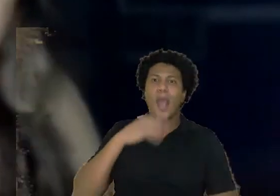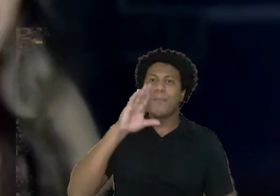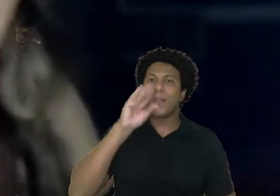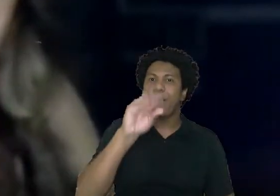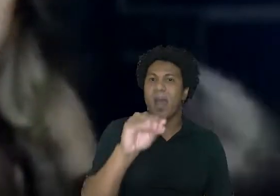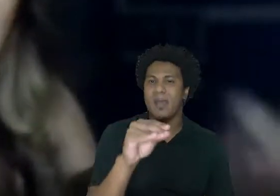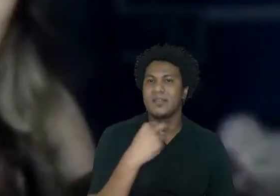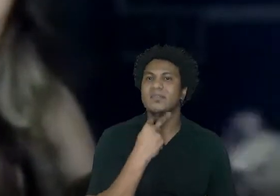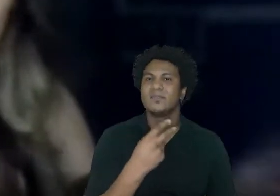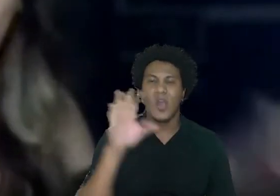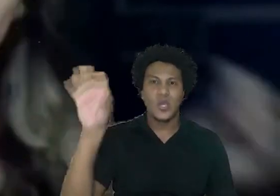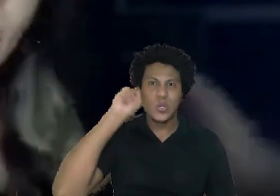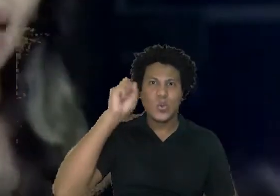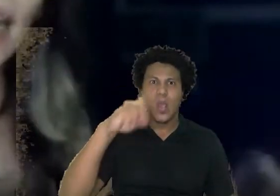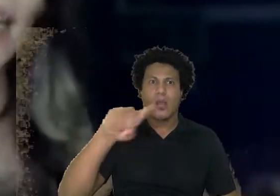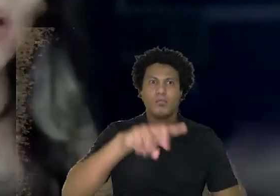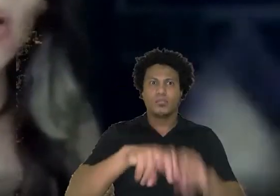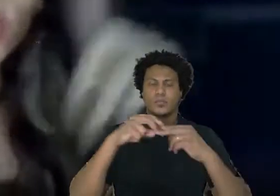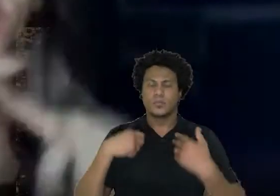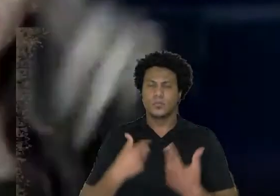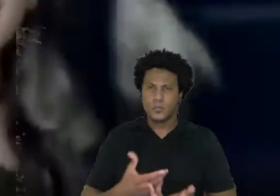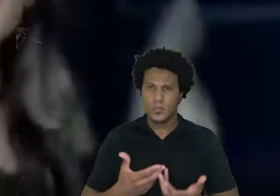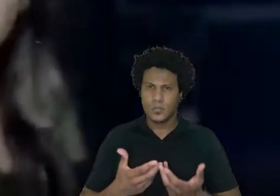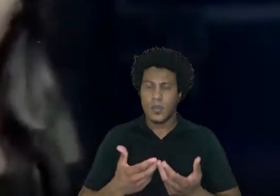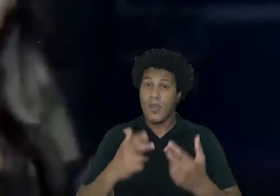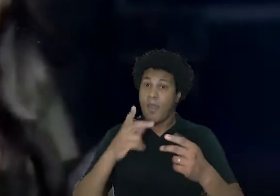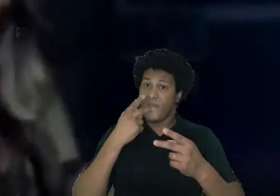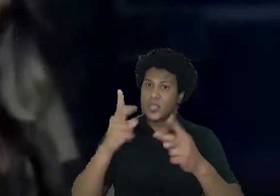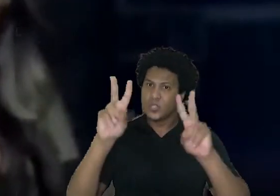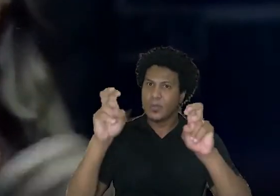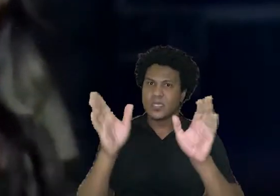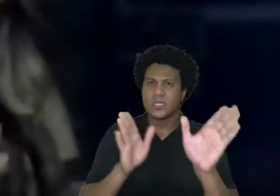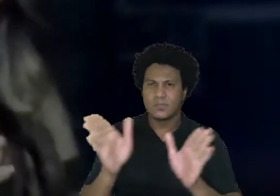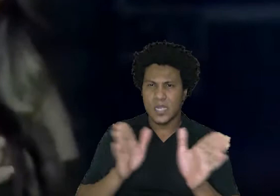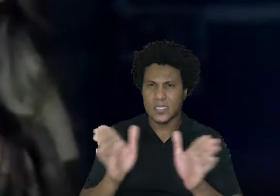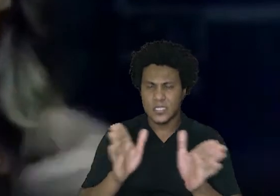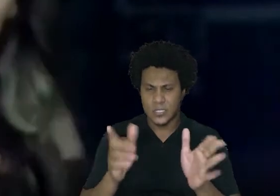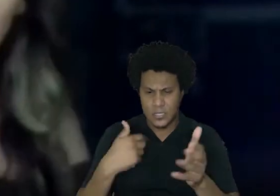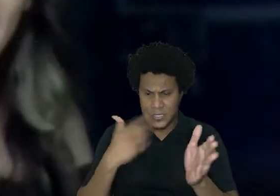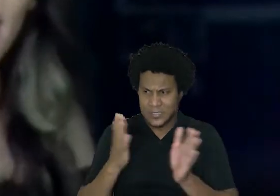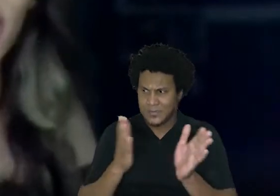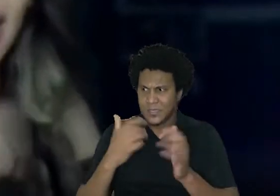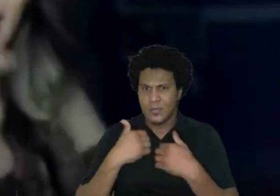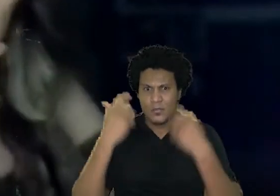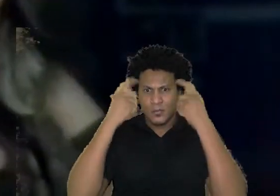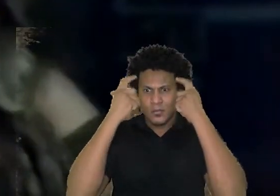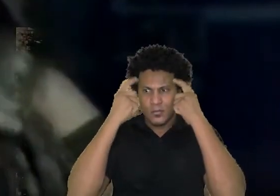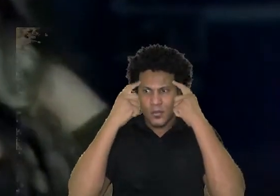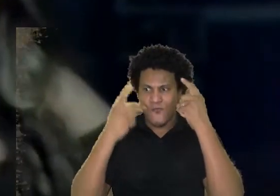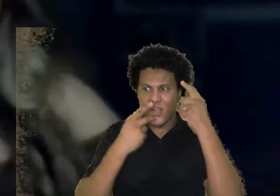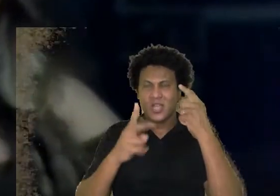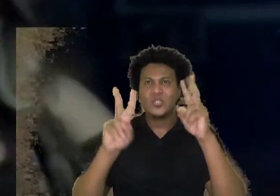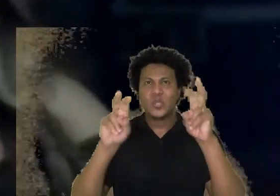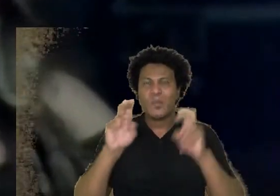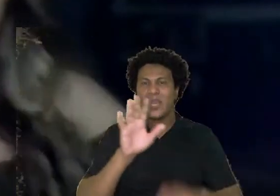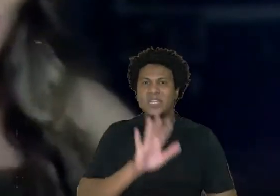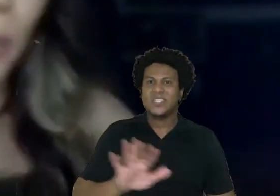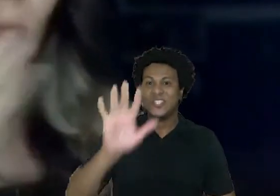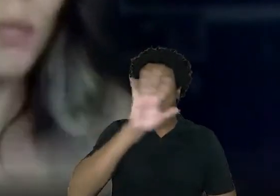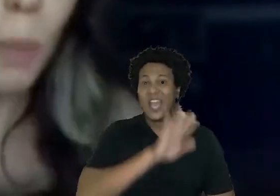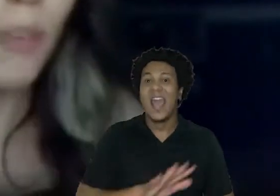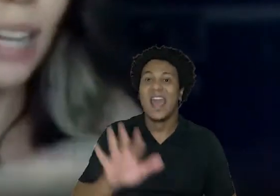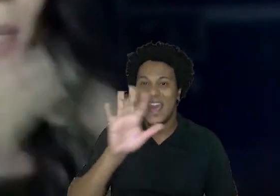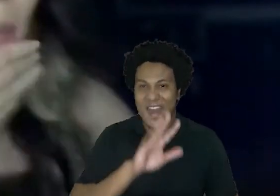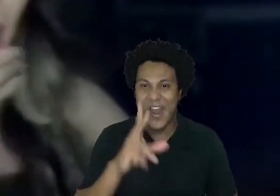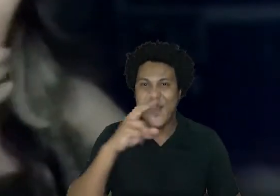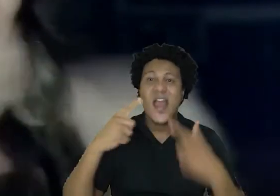existe essa imagem. Mas está ali. Eu construí no imaginário dos meus espectadores aquela imagem. Então, quando as pessoas me